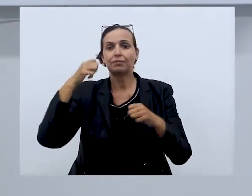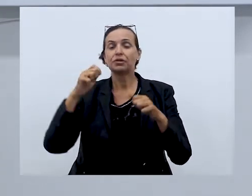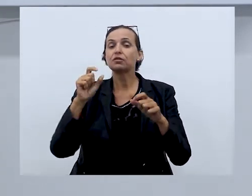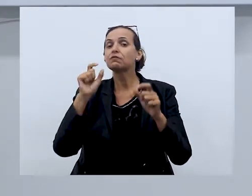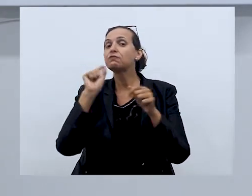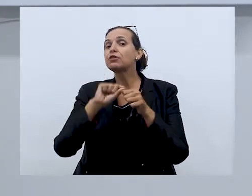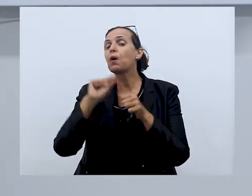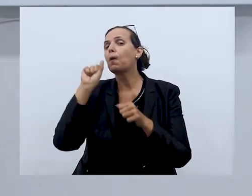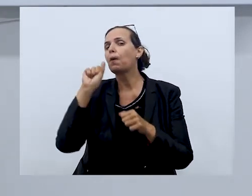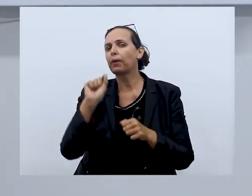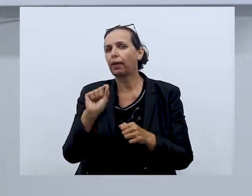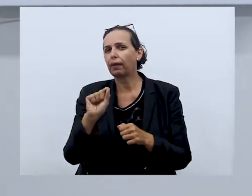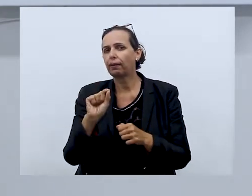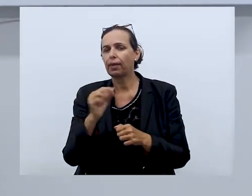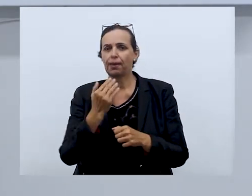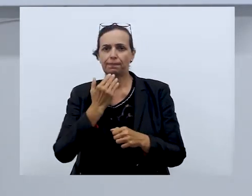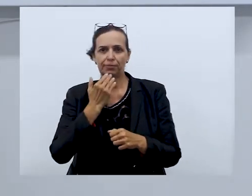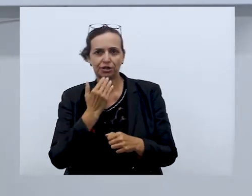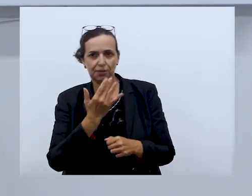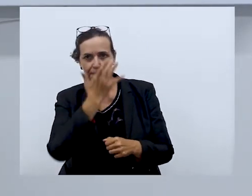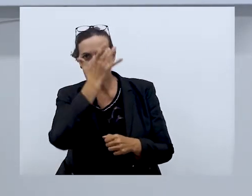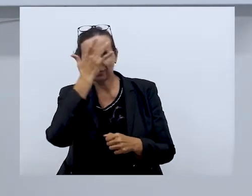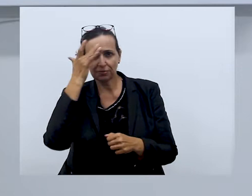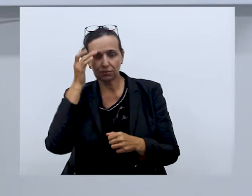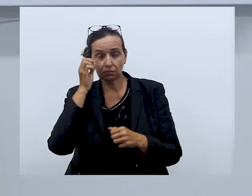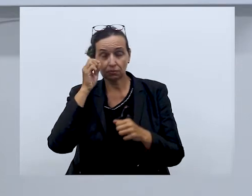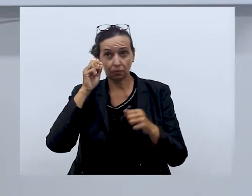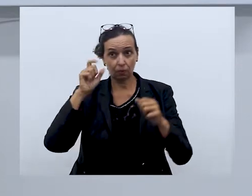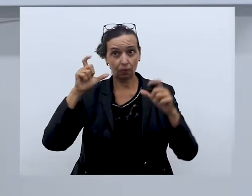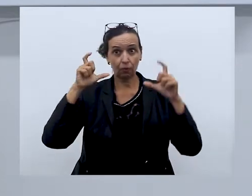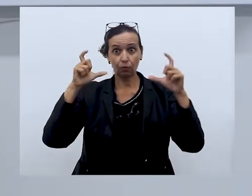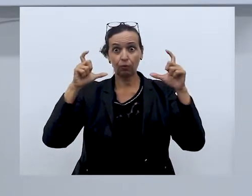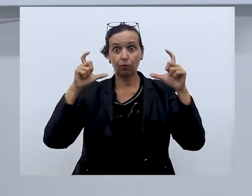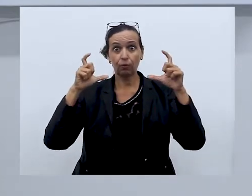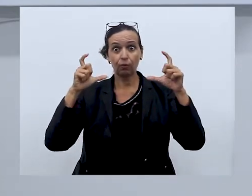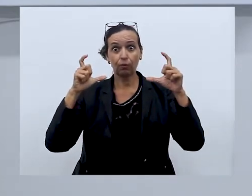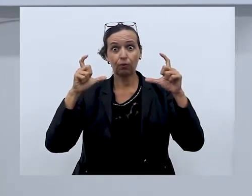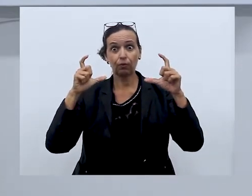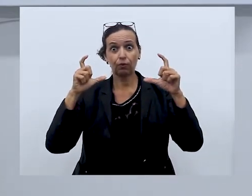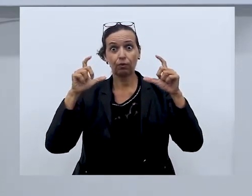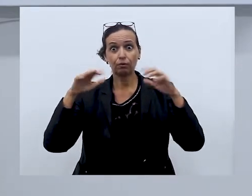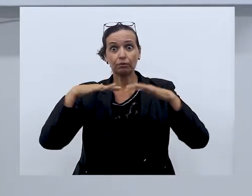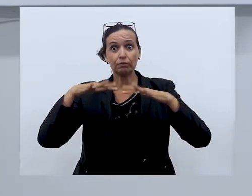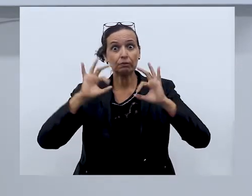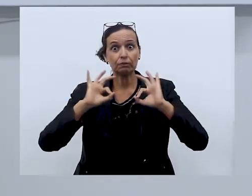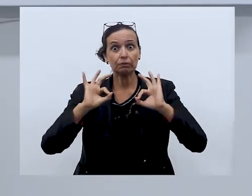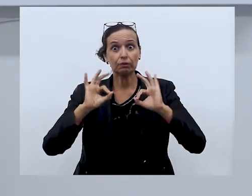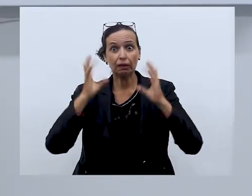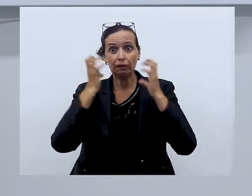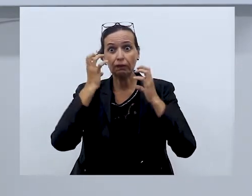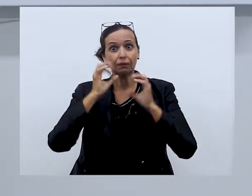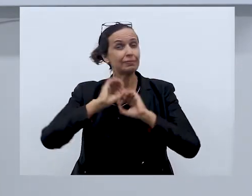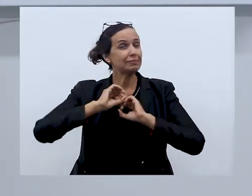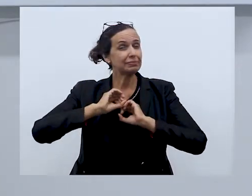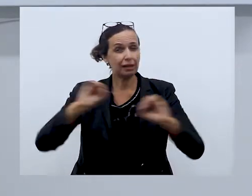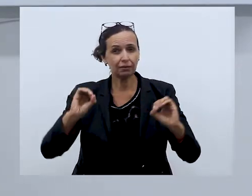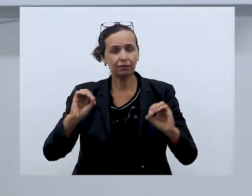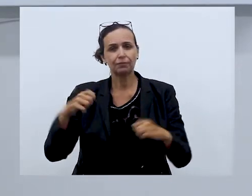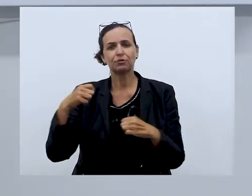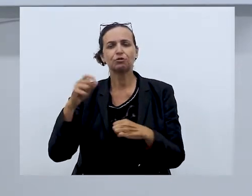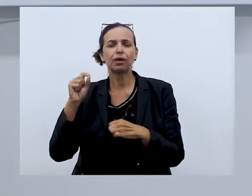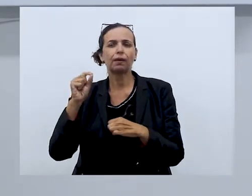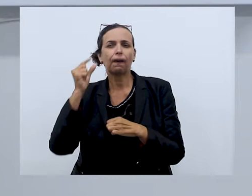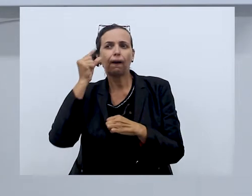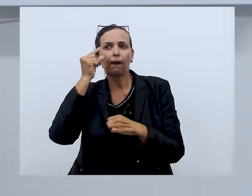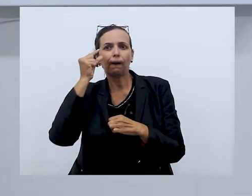poderá ocorrer. O que devemos fazer? Devemos pedir para a pessoa deixar o olho bem aberto e não mexer nem coçar.